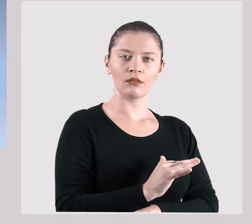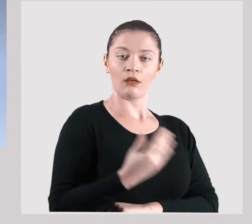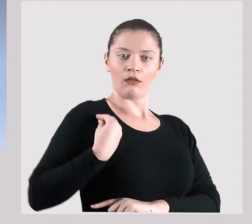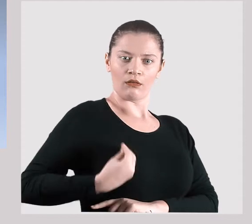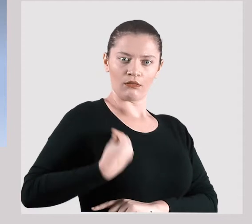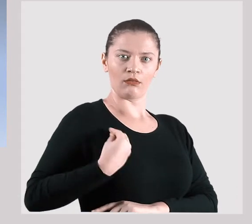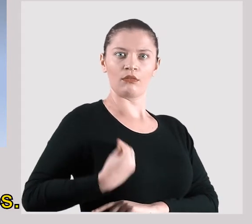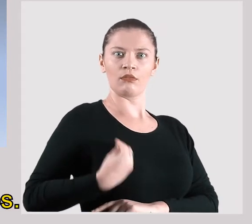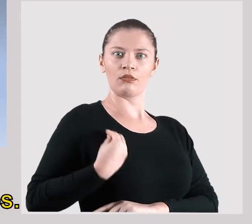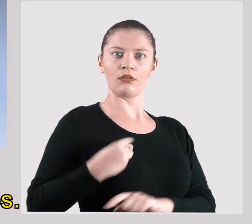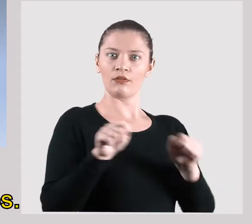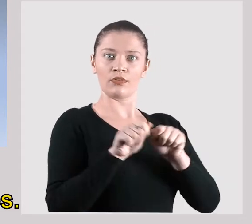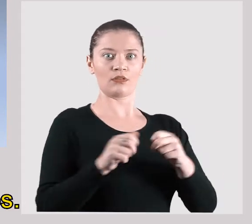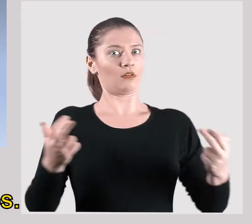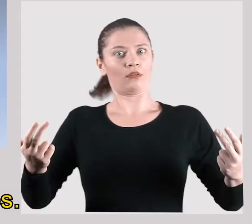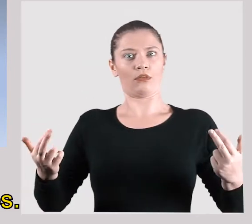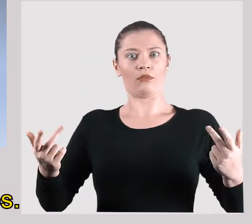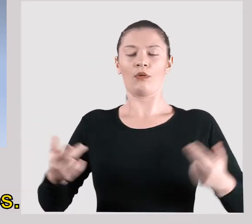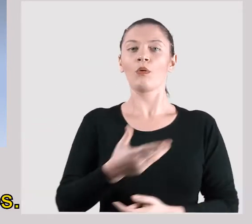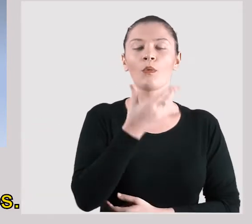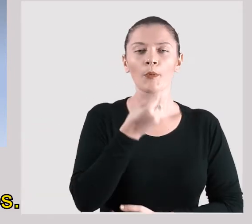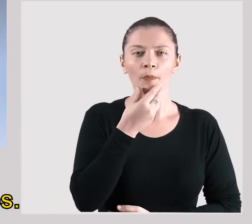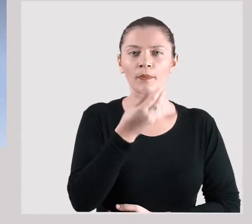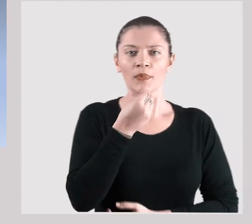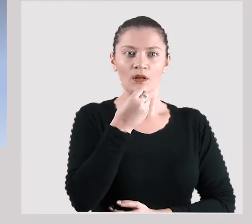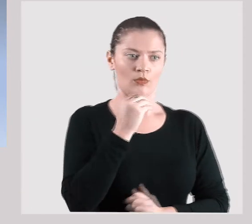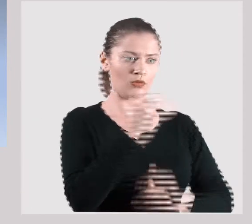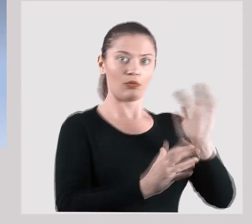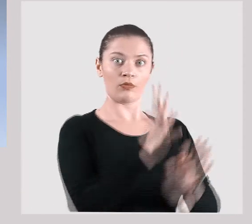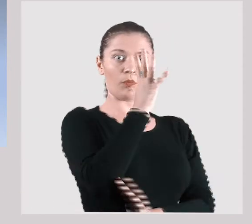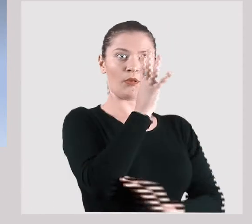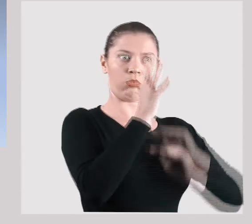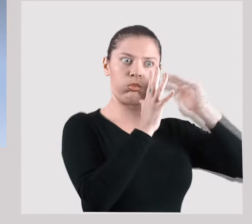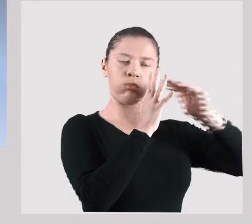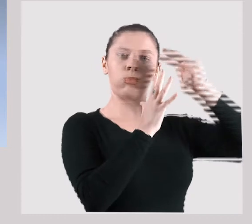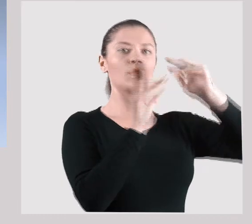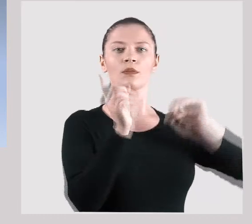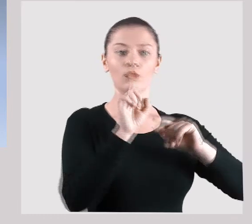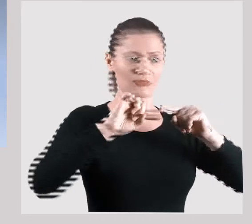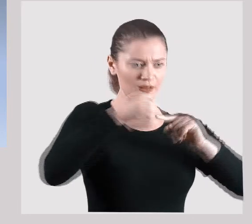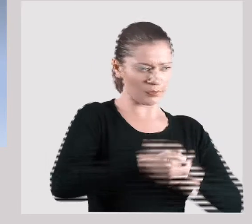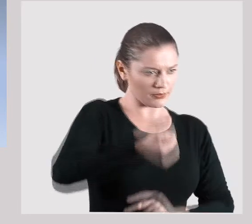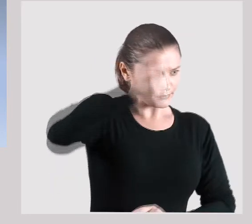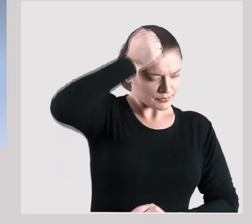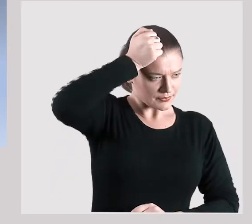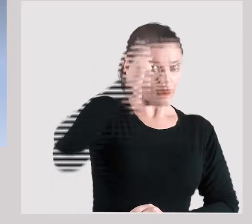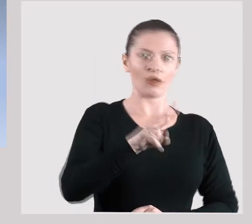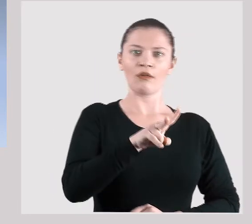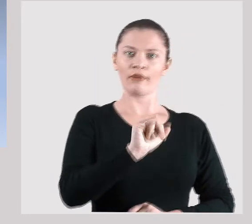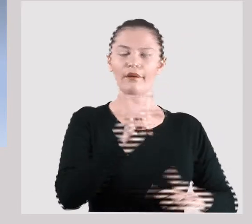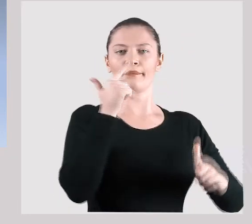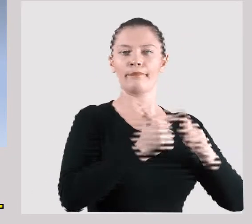não vai desenvolver o pênis, não vai desenvolver o testículo. Aí depois de um tempo ele se arrepende, ele vai estar esterilizado. A